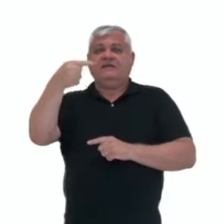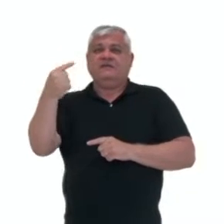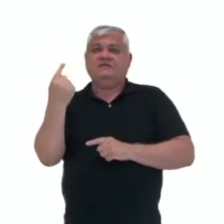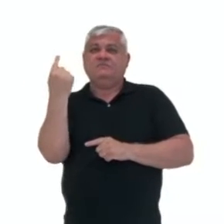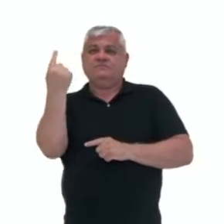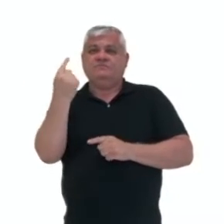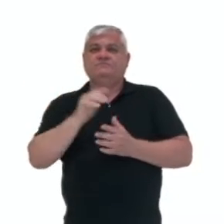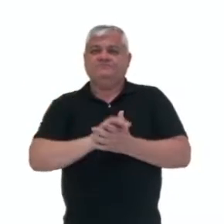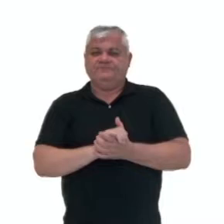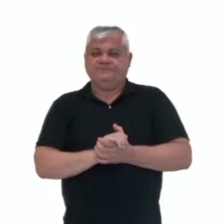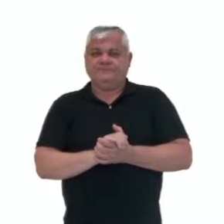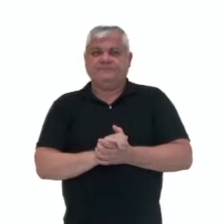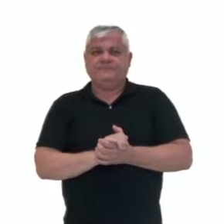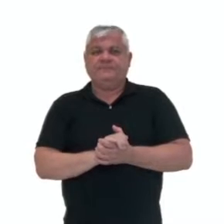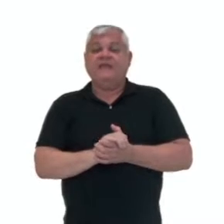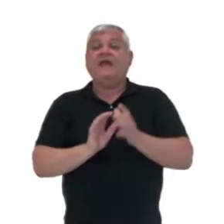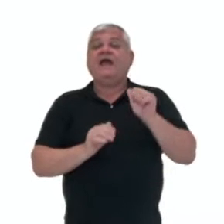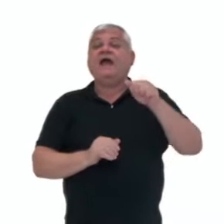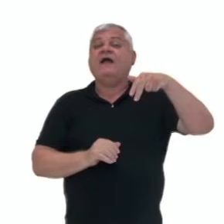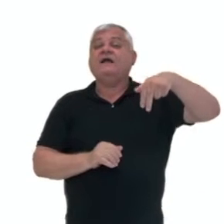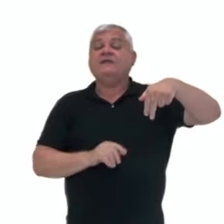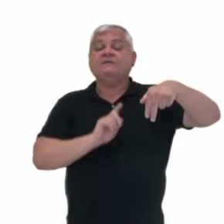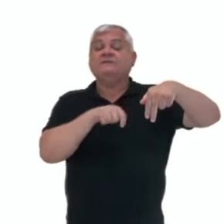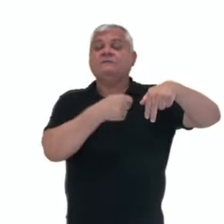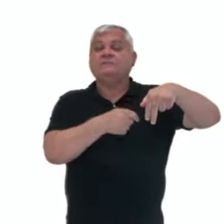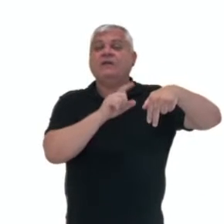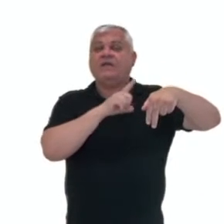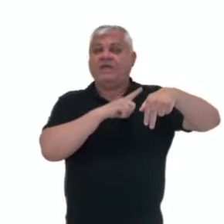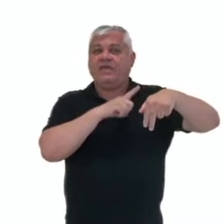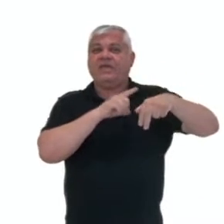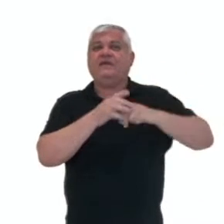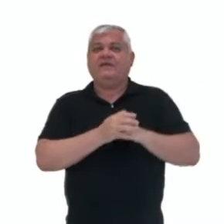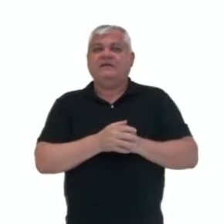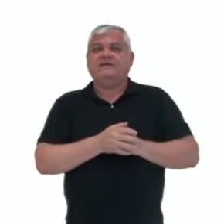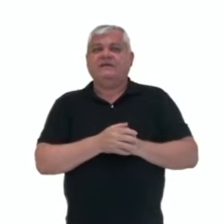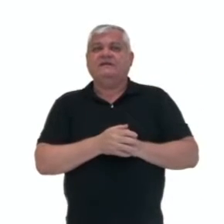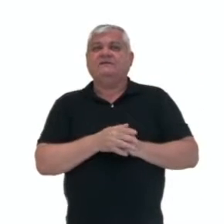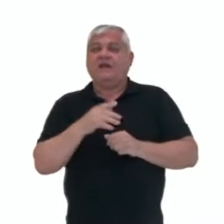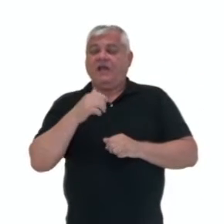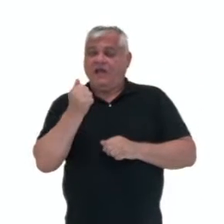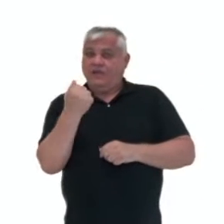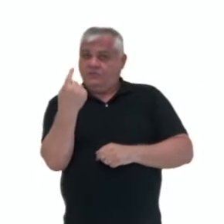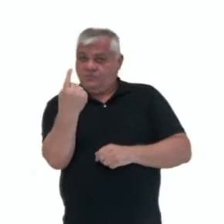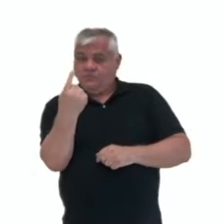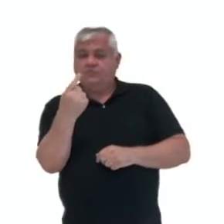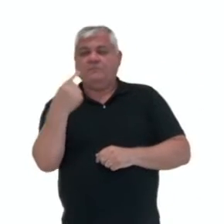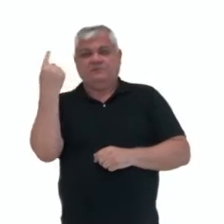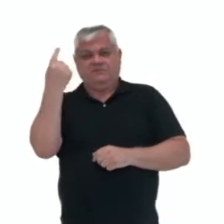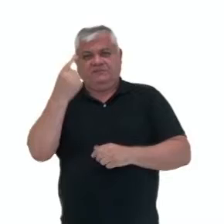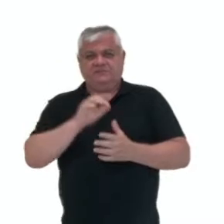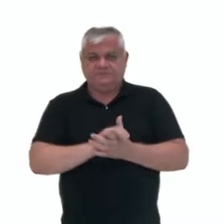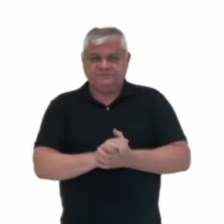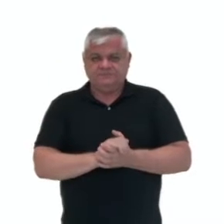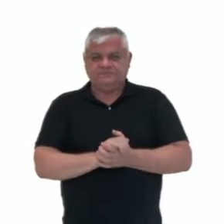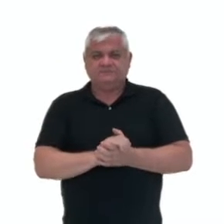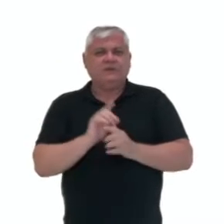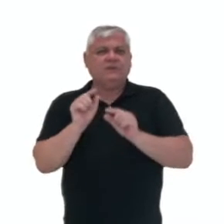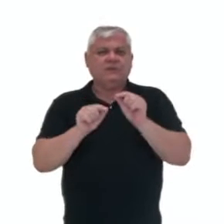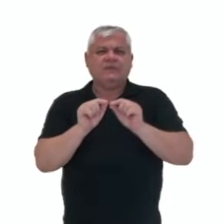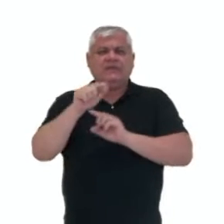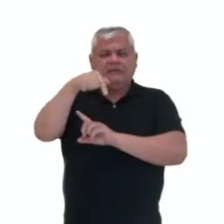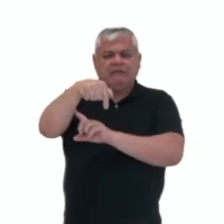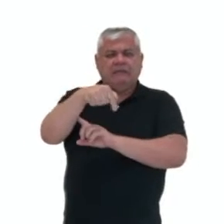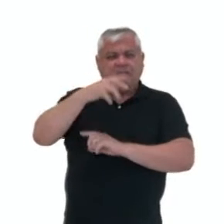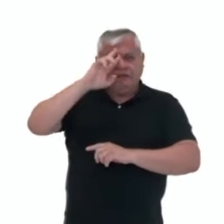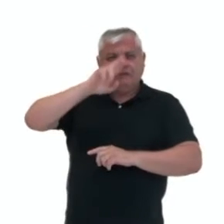na n menos 1. A n nós chamamos de enésimo termo, A1 primeiro termo, Q